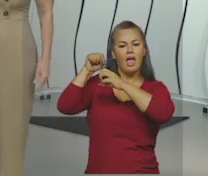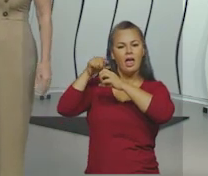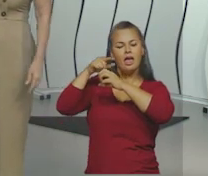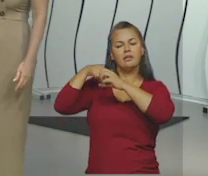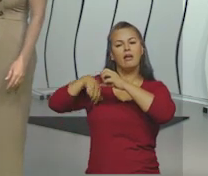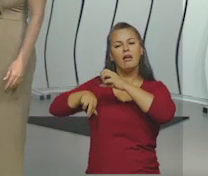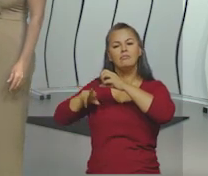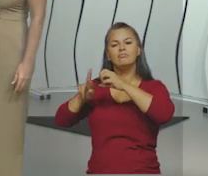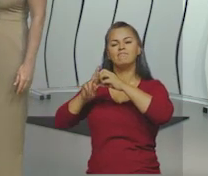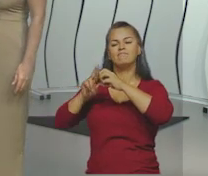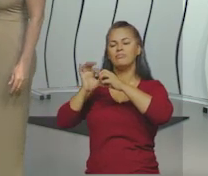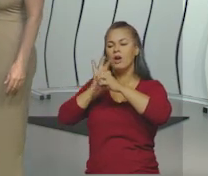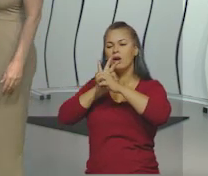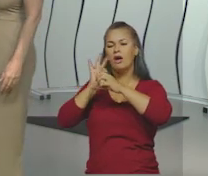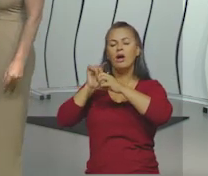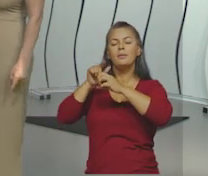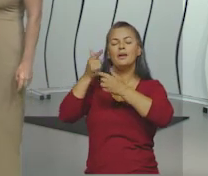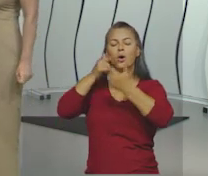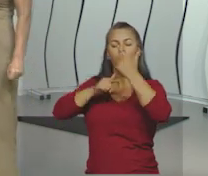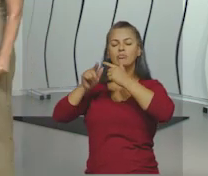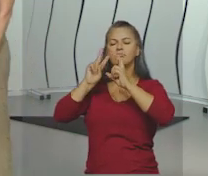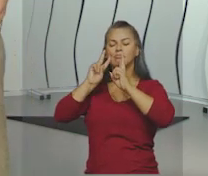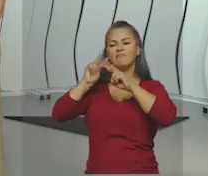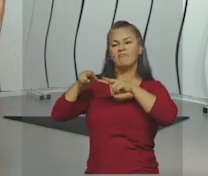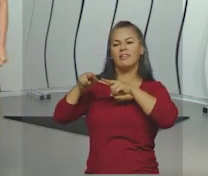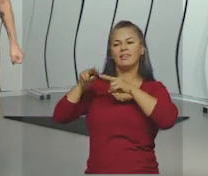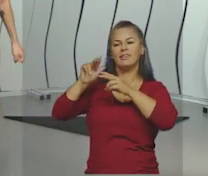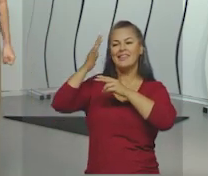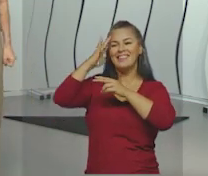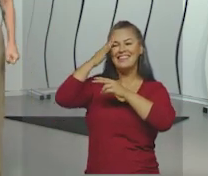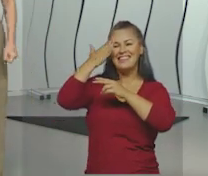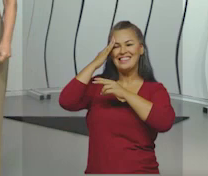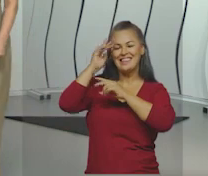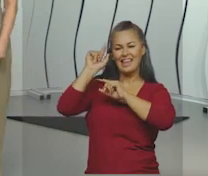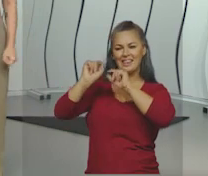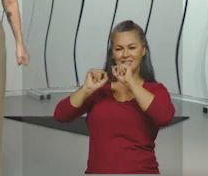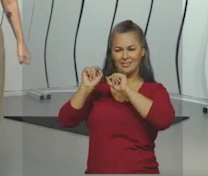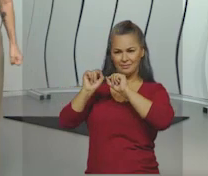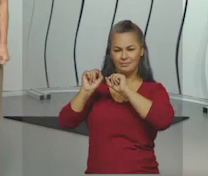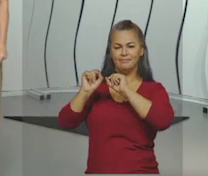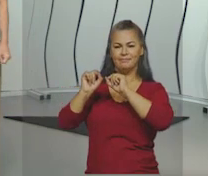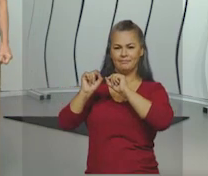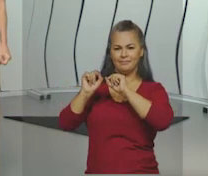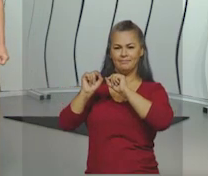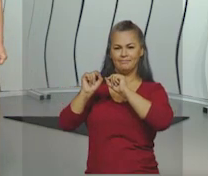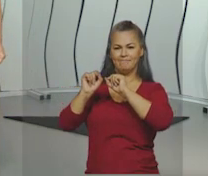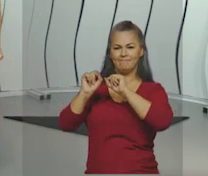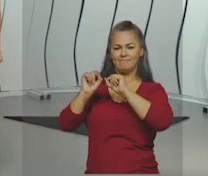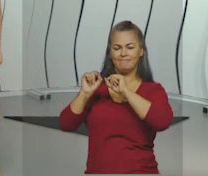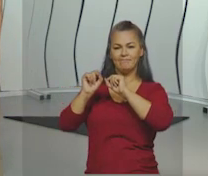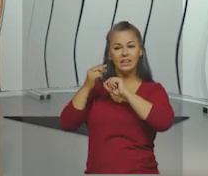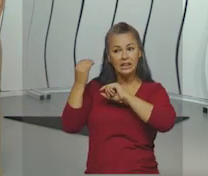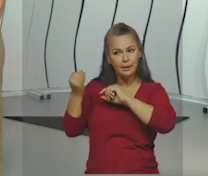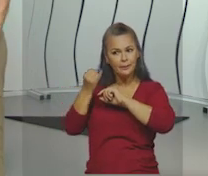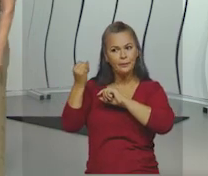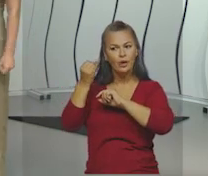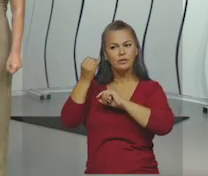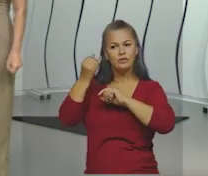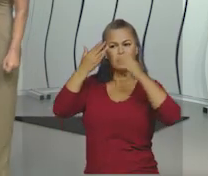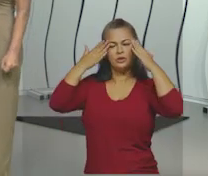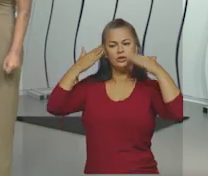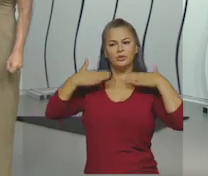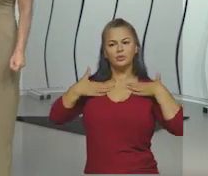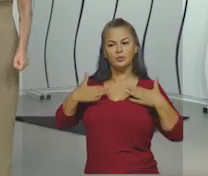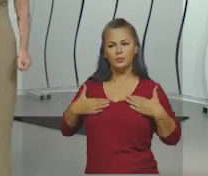aí maravilhoso, né? Que faz para a gente tantas funções, né? Então, olha